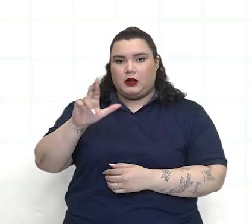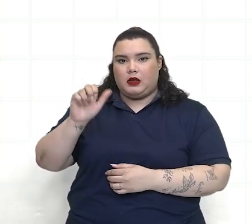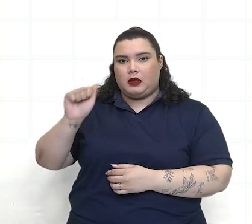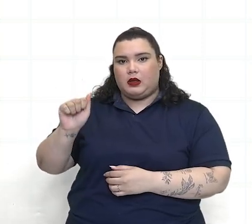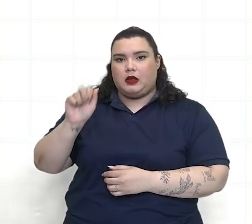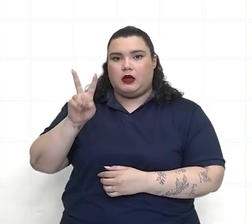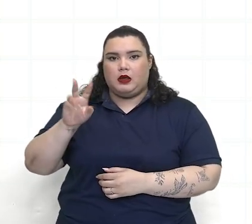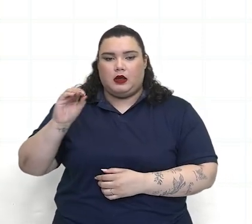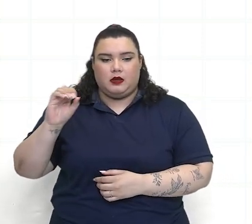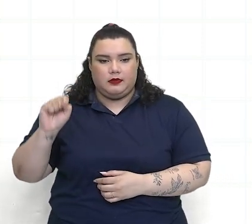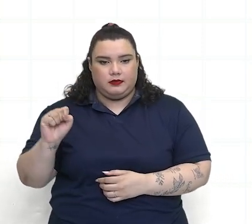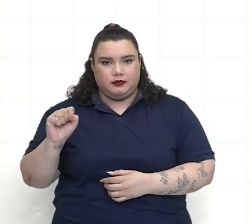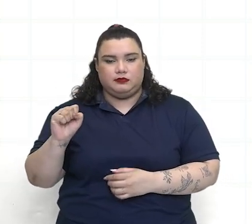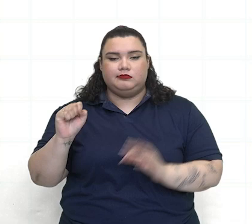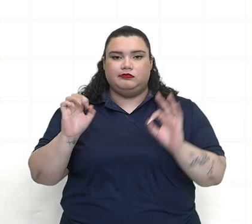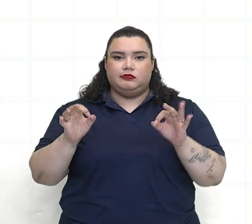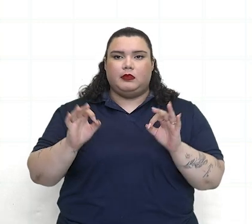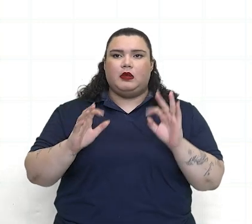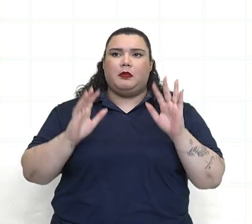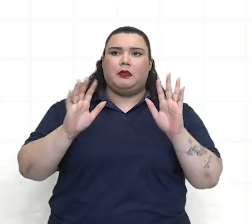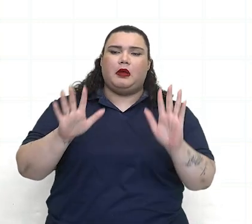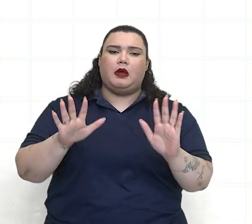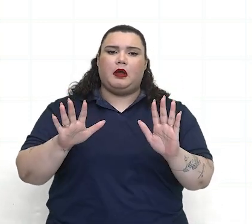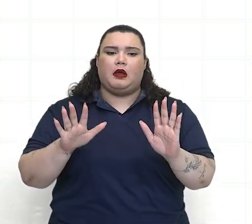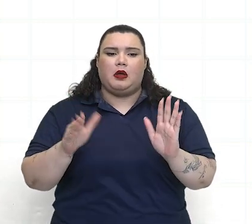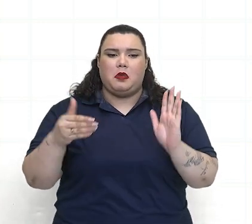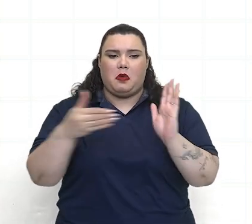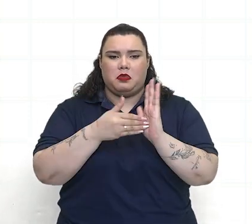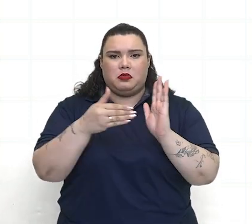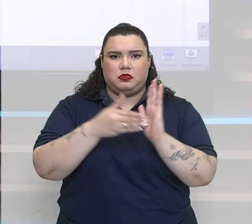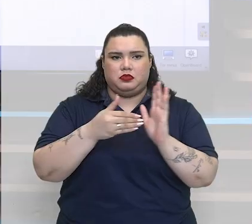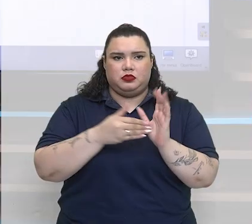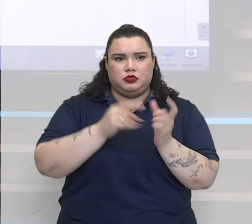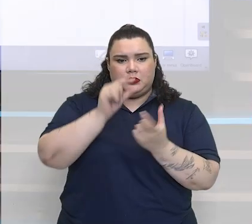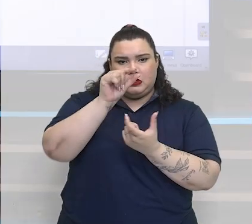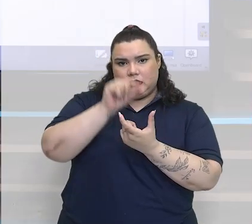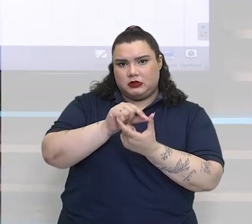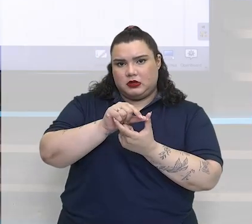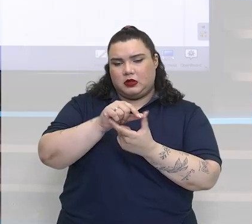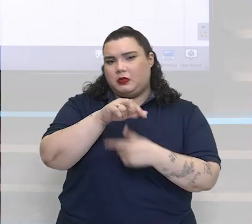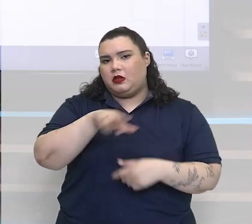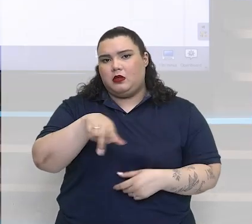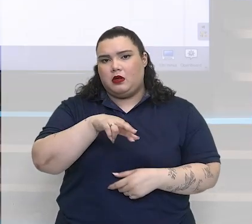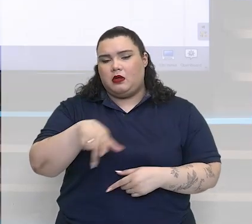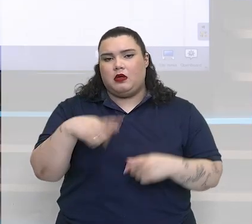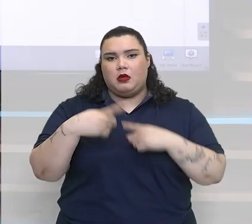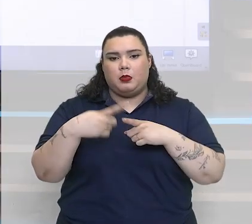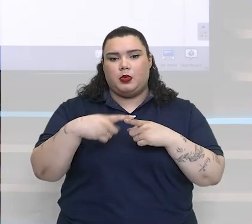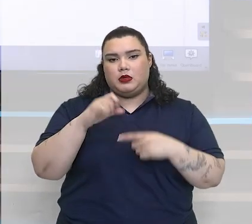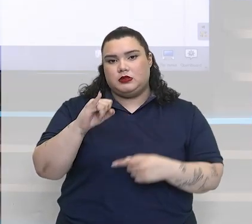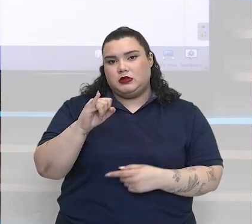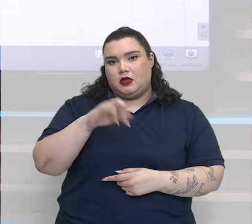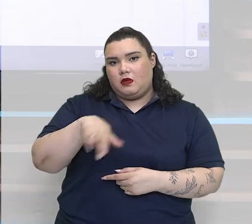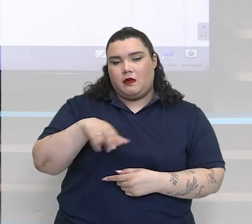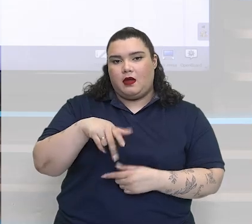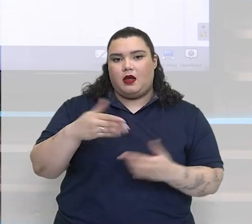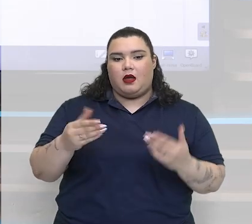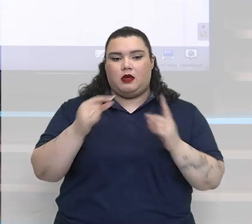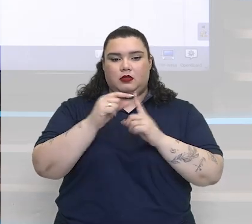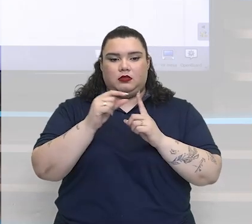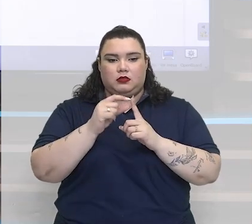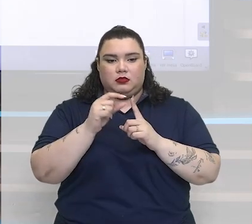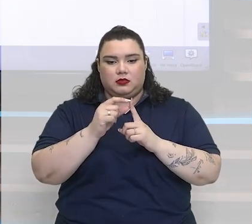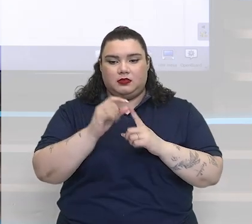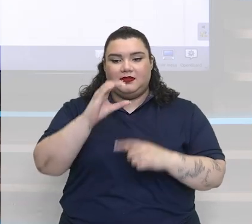Cravos. Ah, professora, e será que não é a última sílaba? Não, porque senão a palavra seria pronunciada